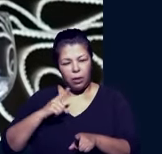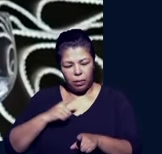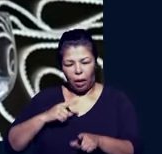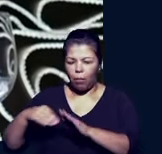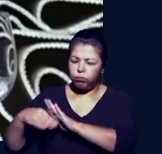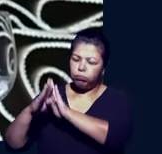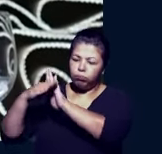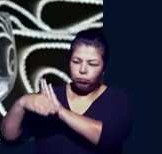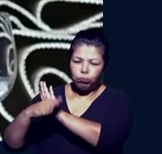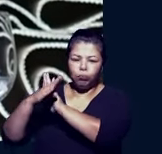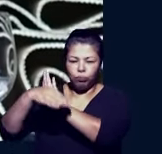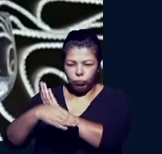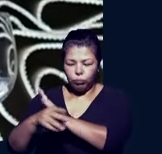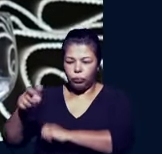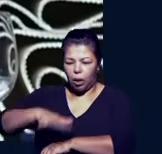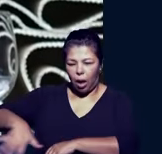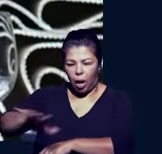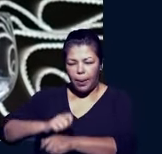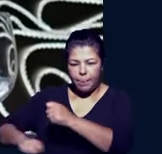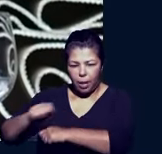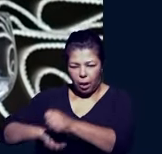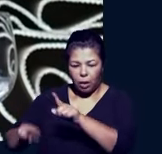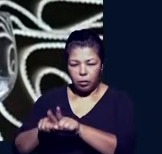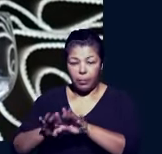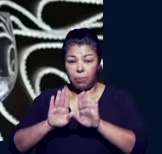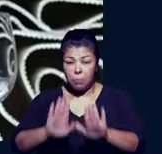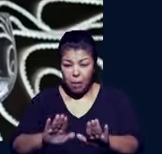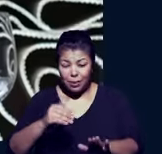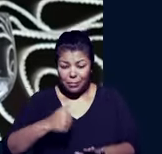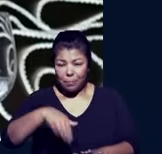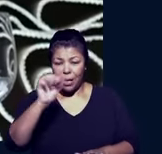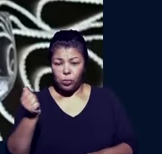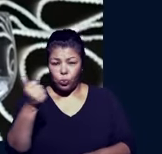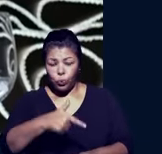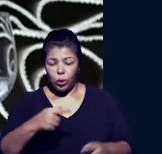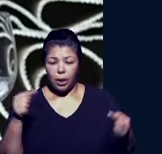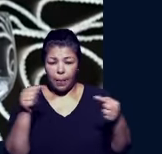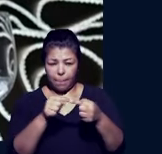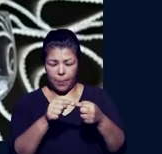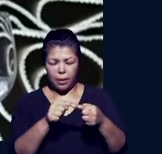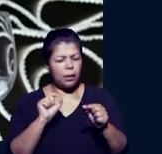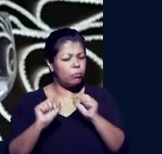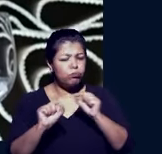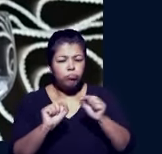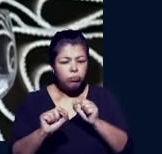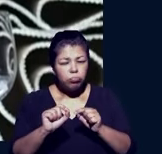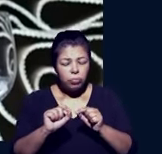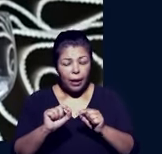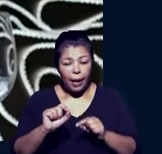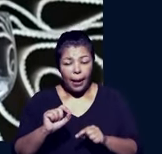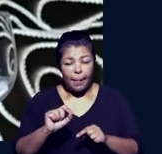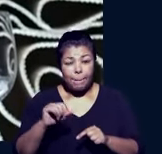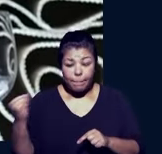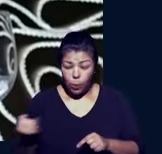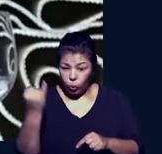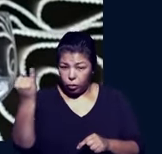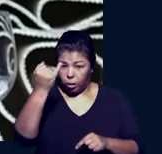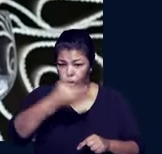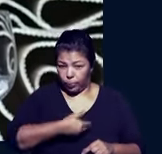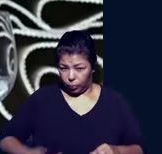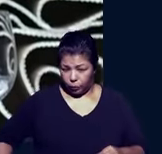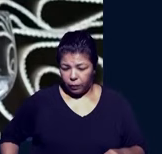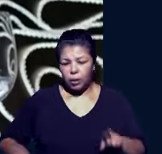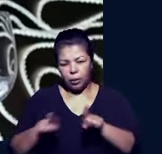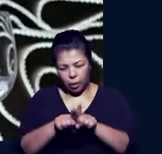mercado mas eu acho que do que a meta O importante para o governo e para a sociedade brasileira